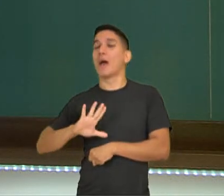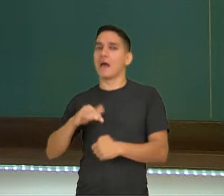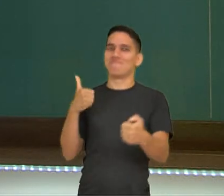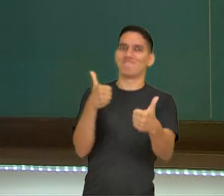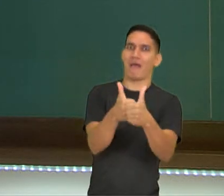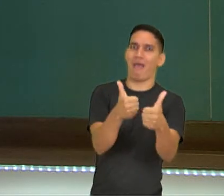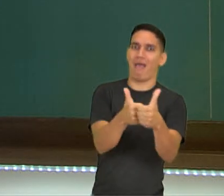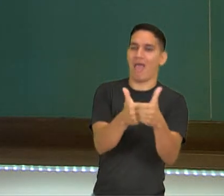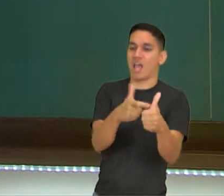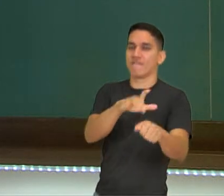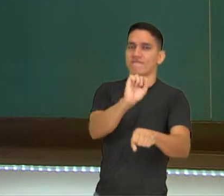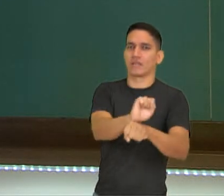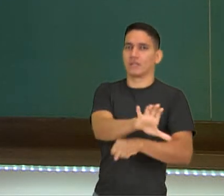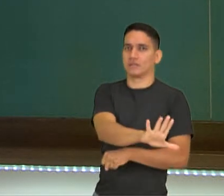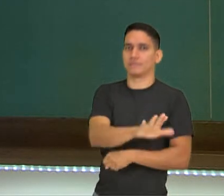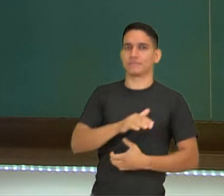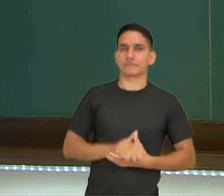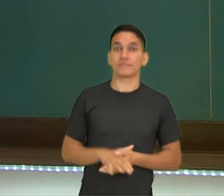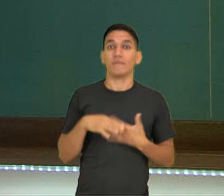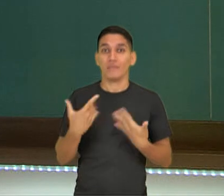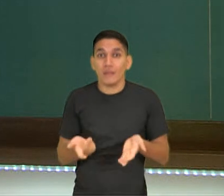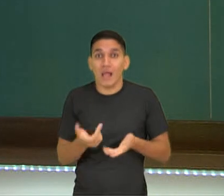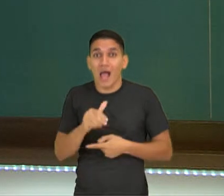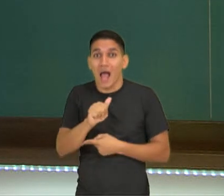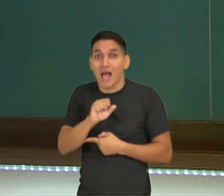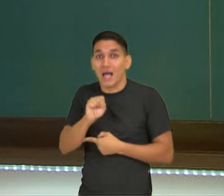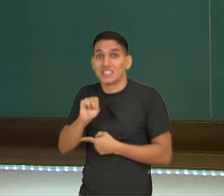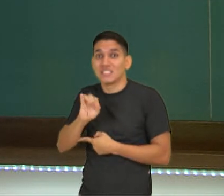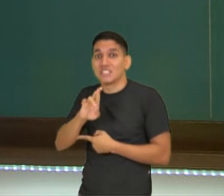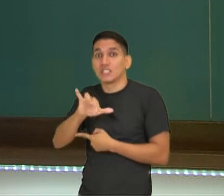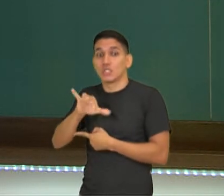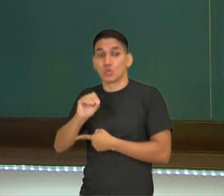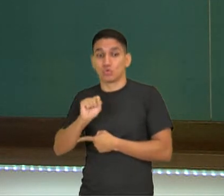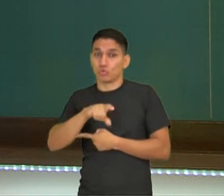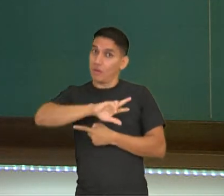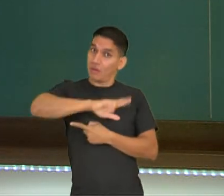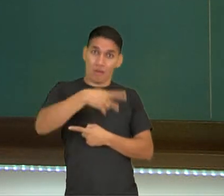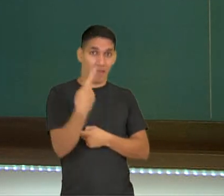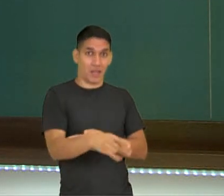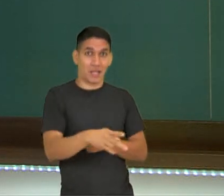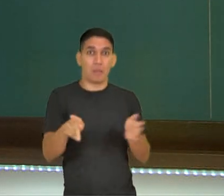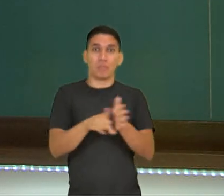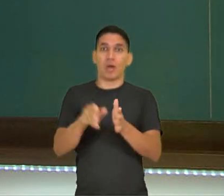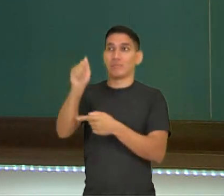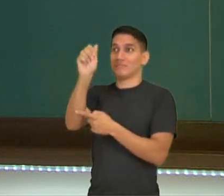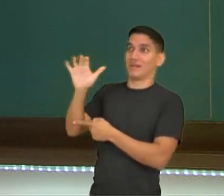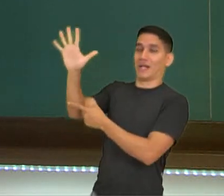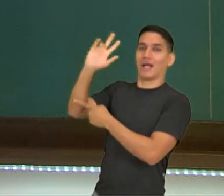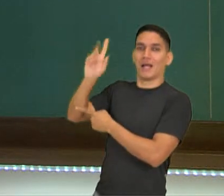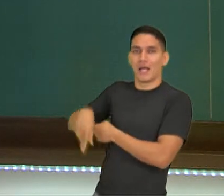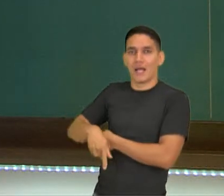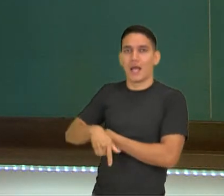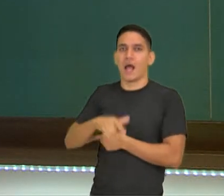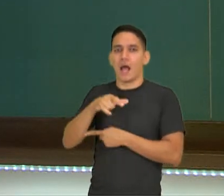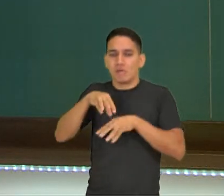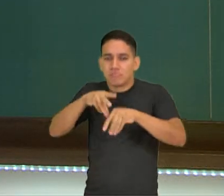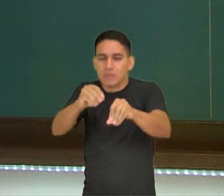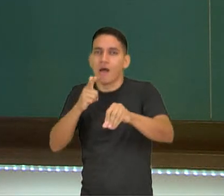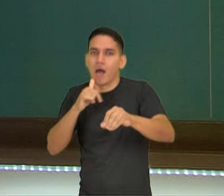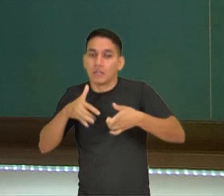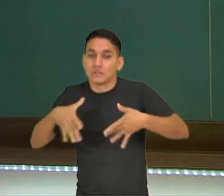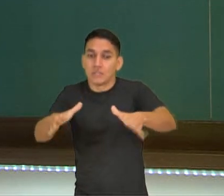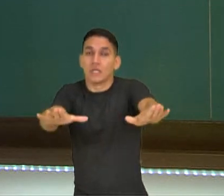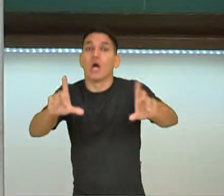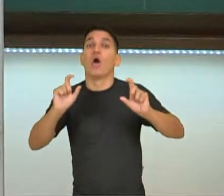bem pertinho aqui, ó. Esses assírios eram um povo também não é dali, são da Ásia, são da Mesopotâmia, e aproveitaram para dominar, mas